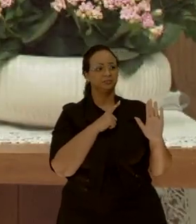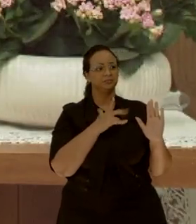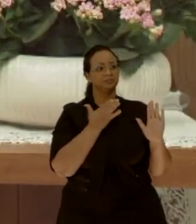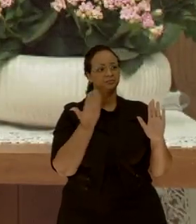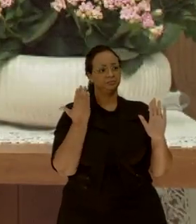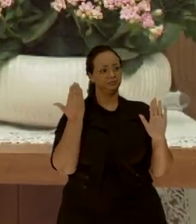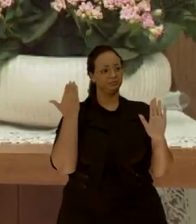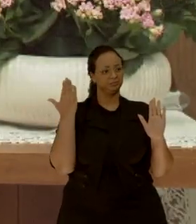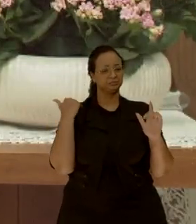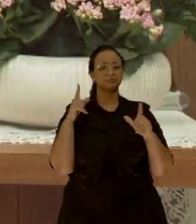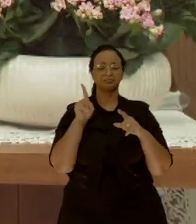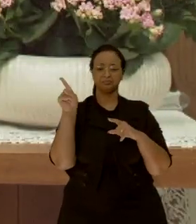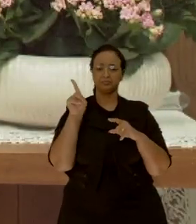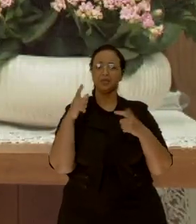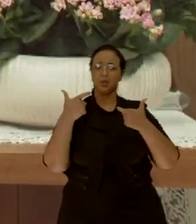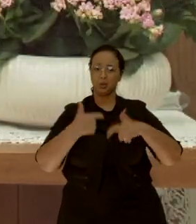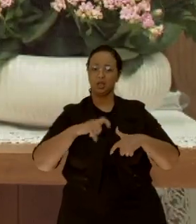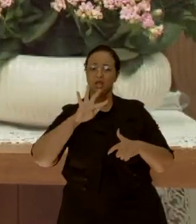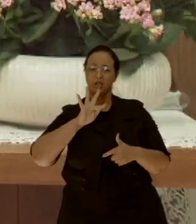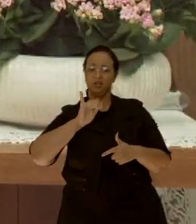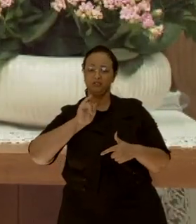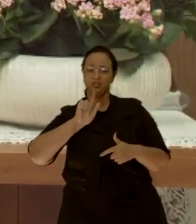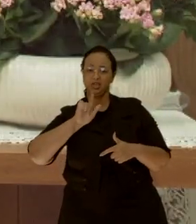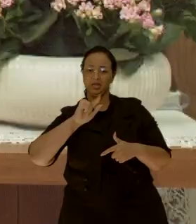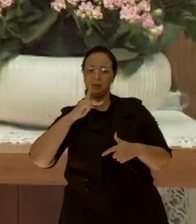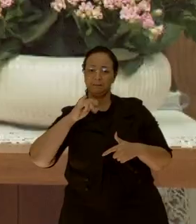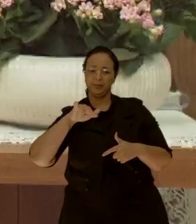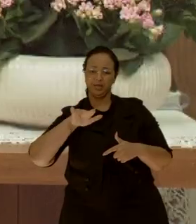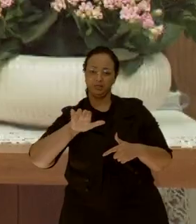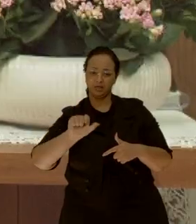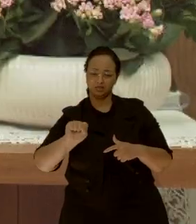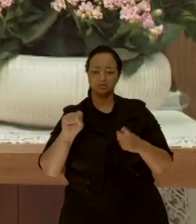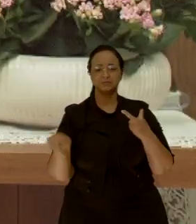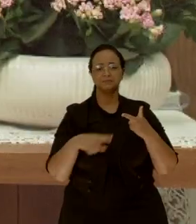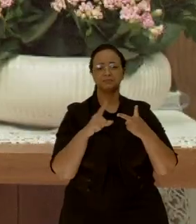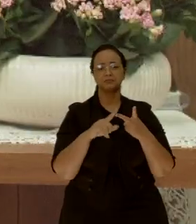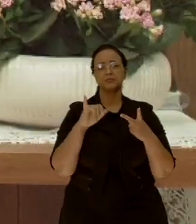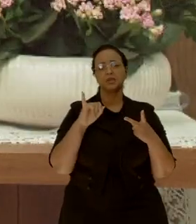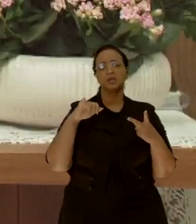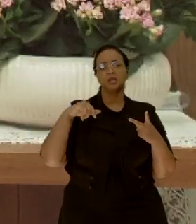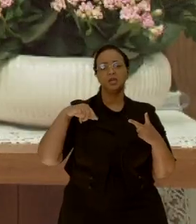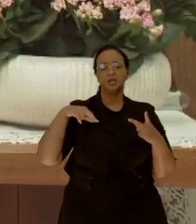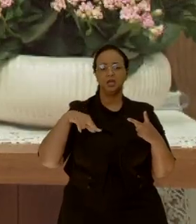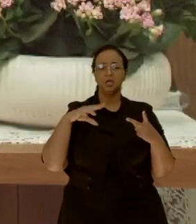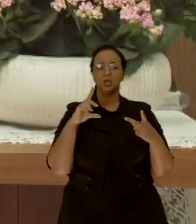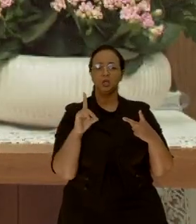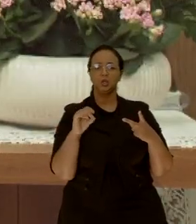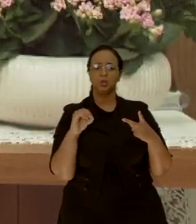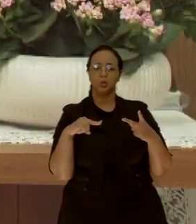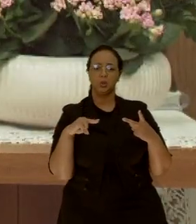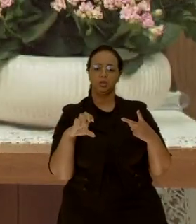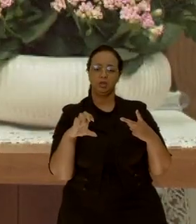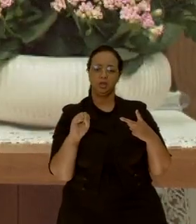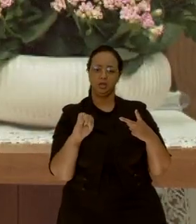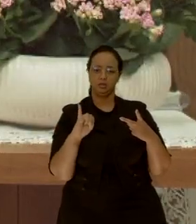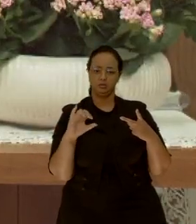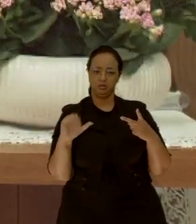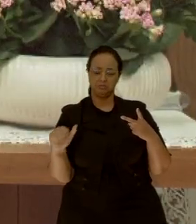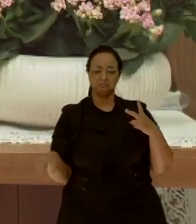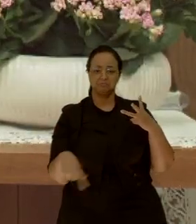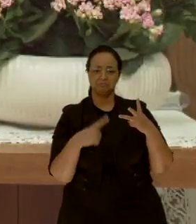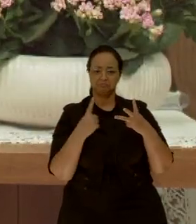para Filipinas, Indonésia, Butão e outro país lá que eu não